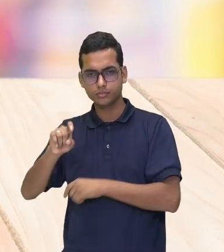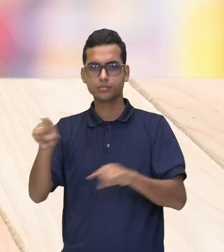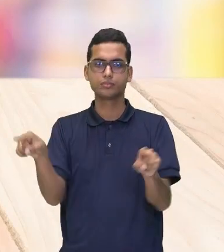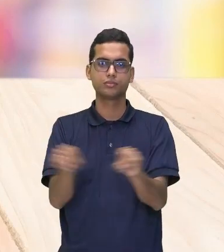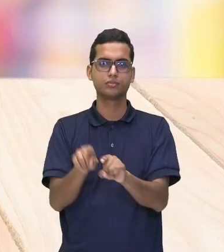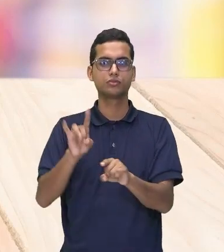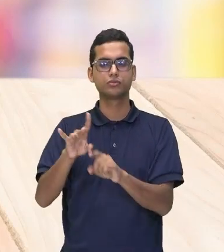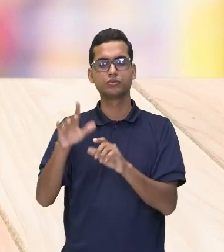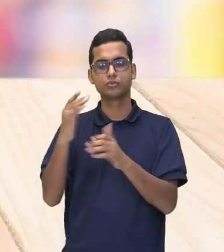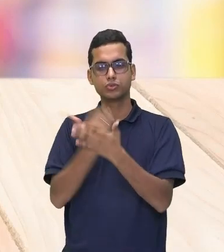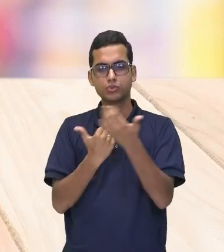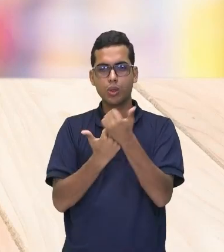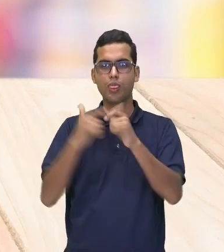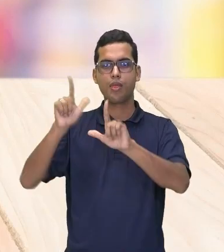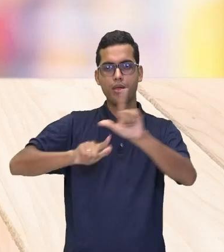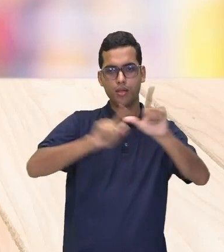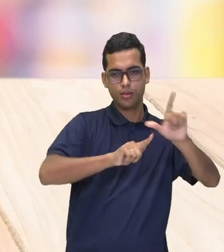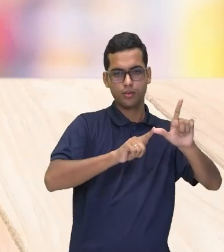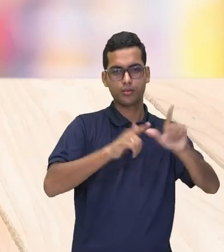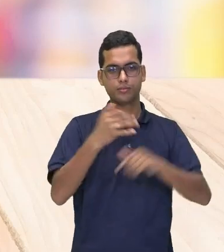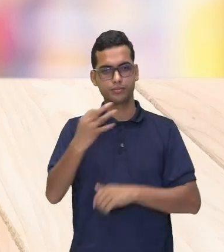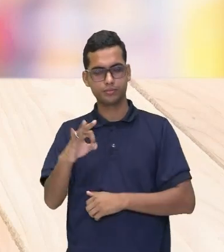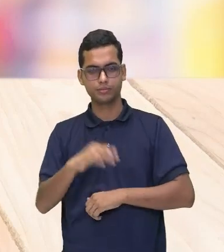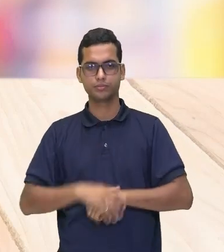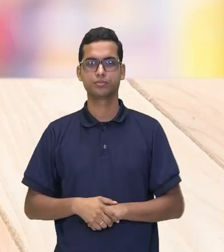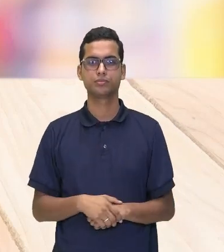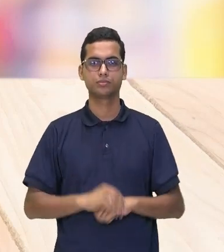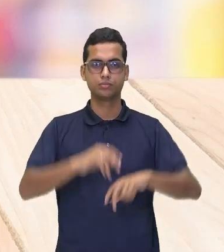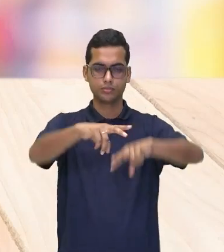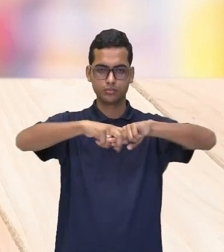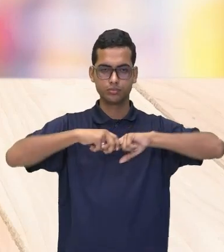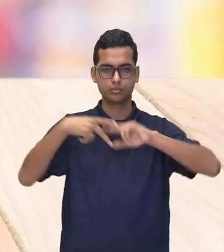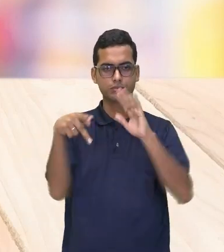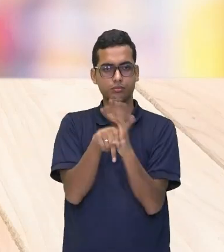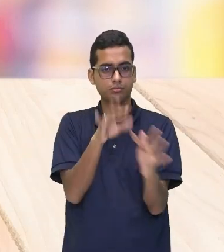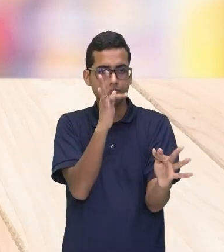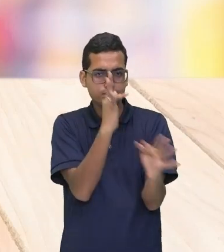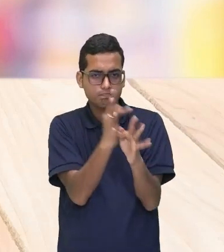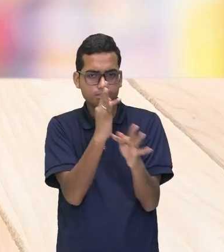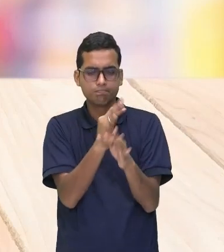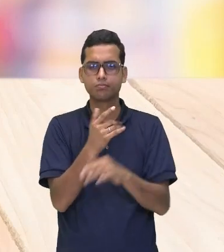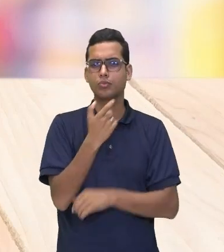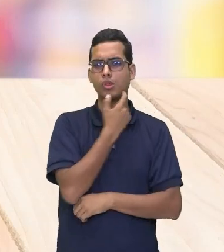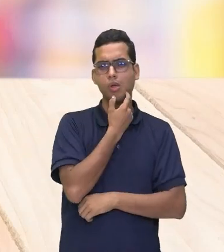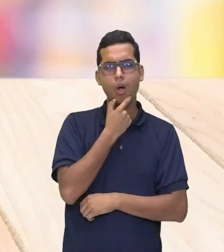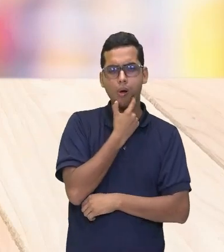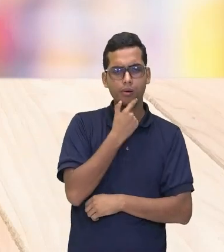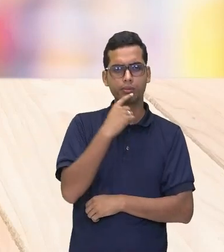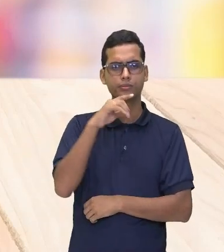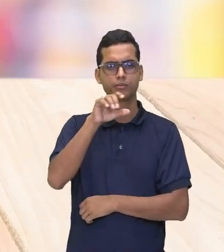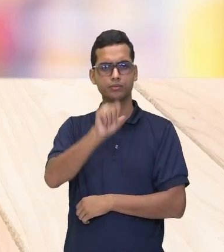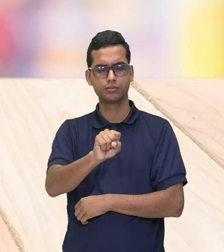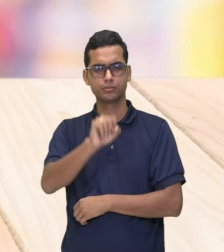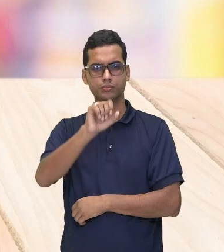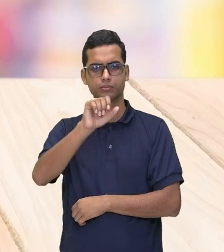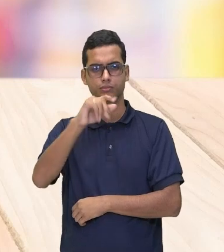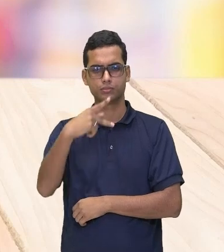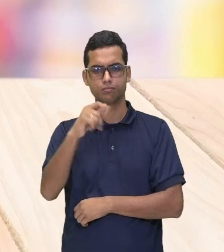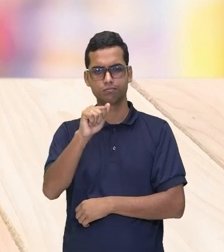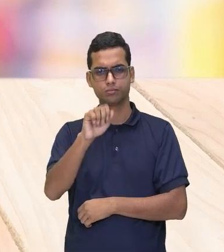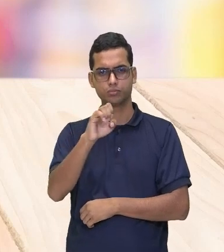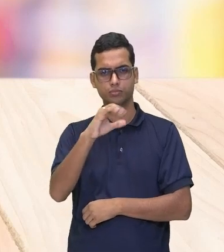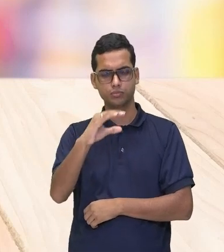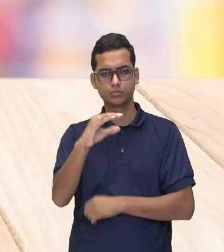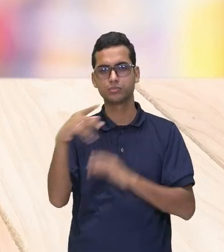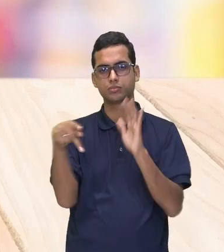o t e o v. Isso, porque da física do inglês space, e logo nos remete o